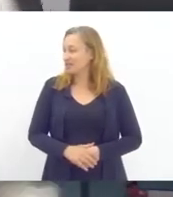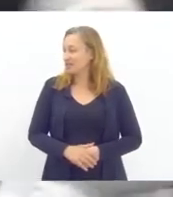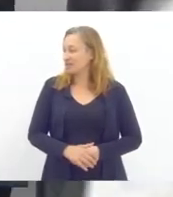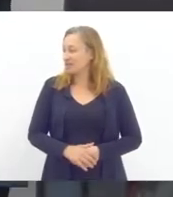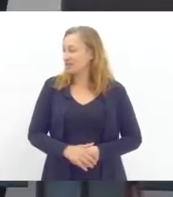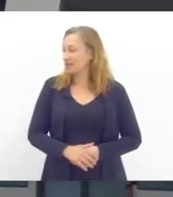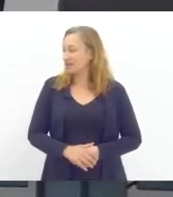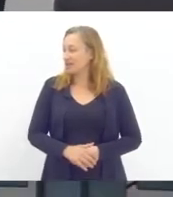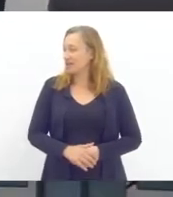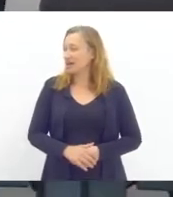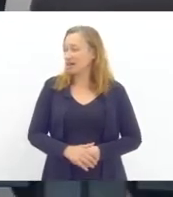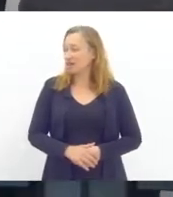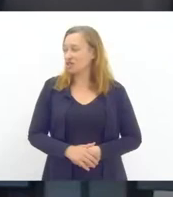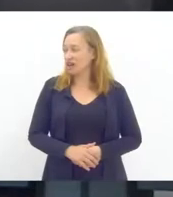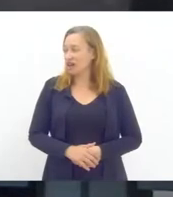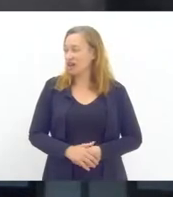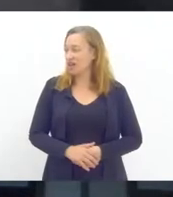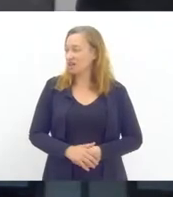obrigado obrigado